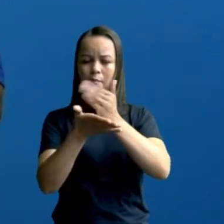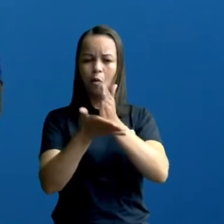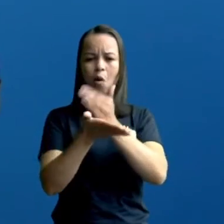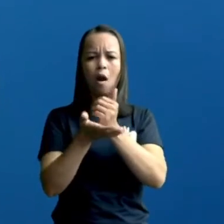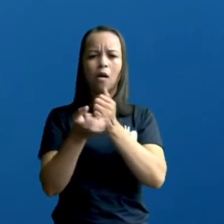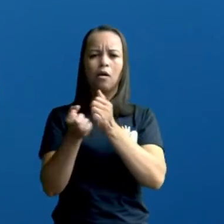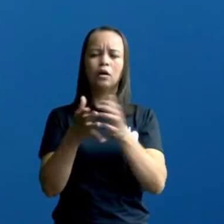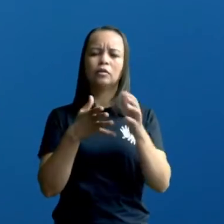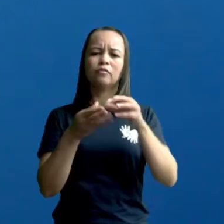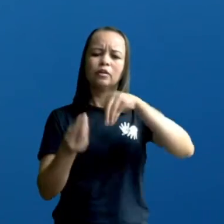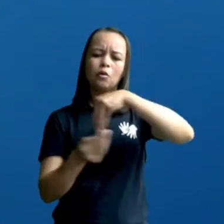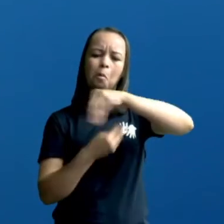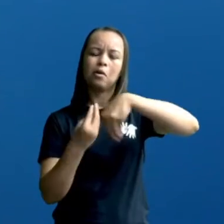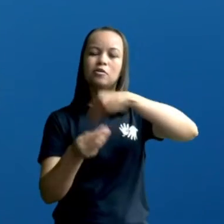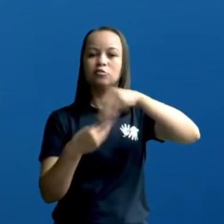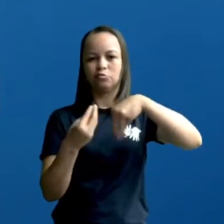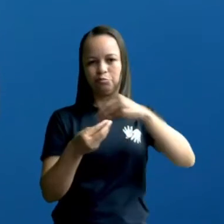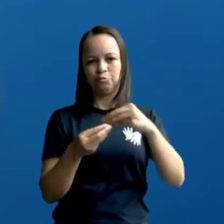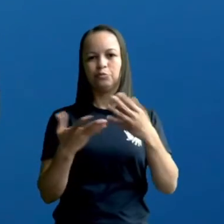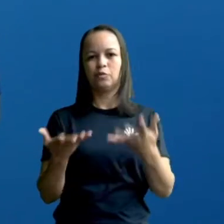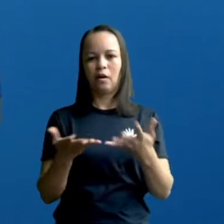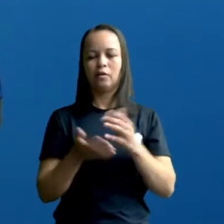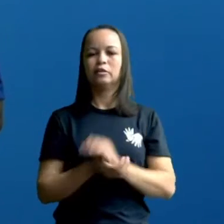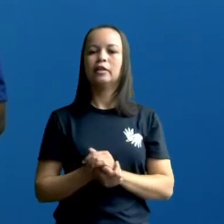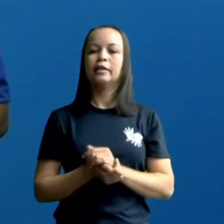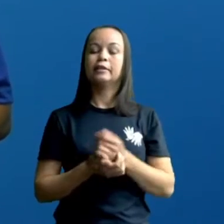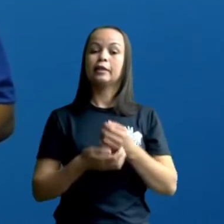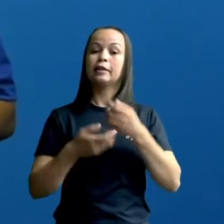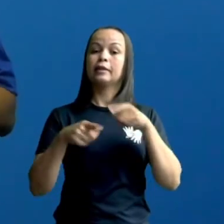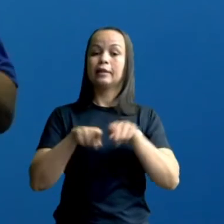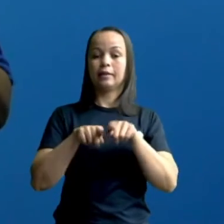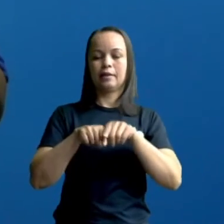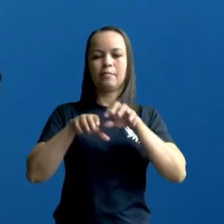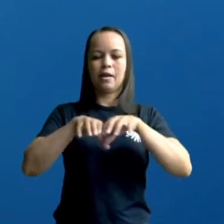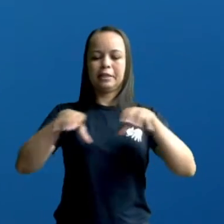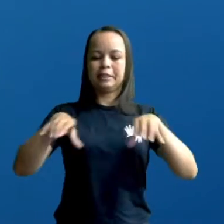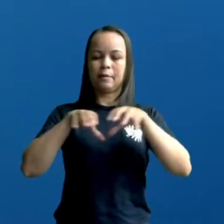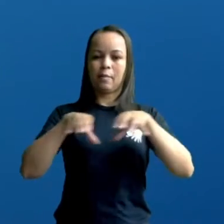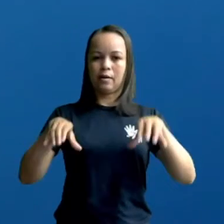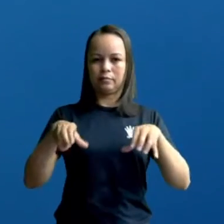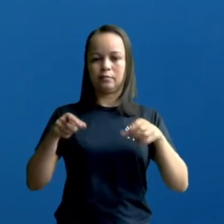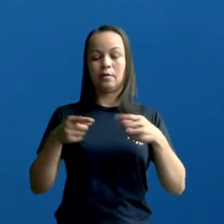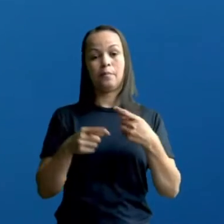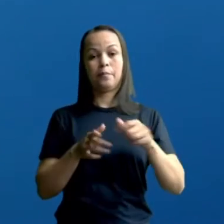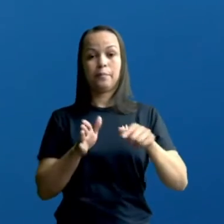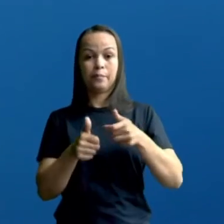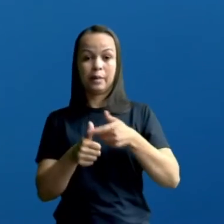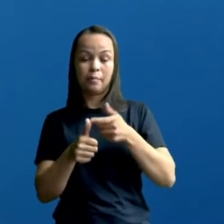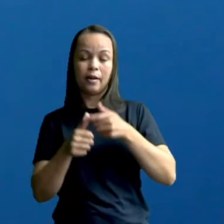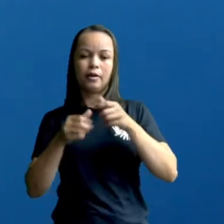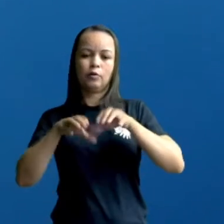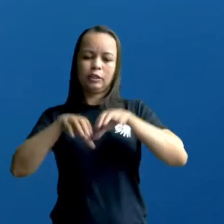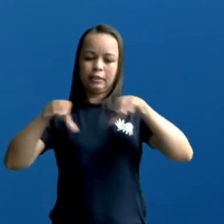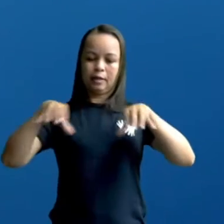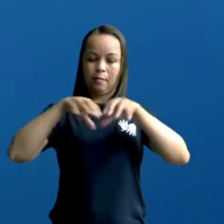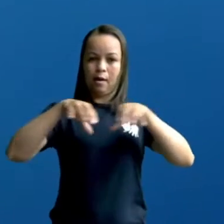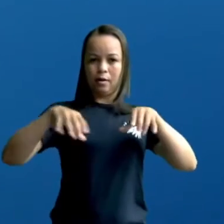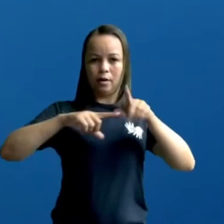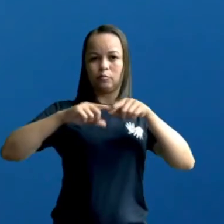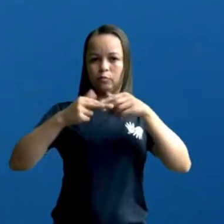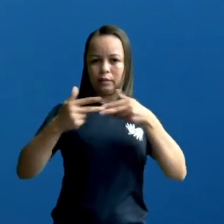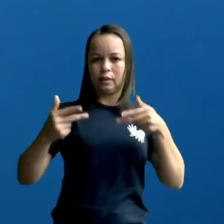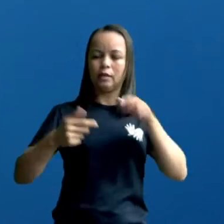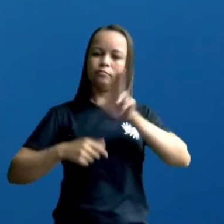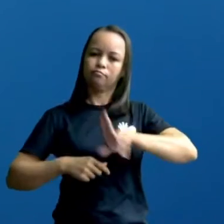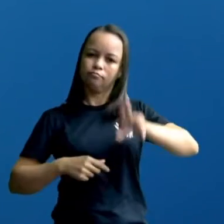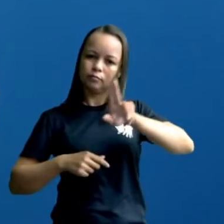está fazendo misturas, né? E também separação, porque nós primeiro separamos, né, os materiais que nós vamos